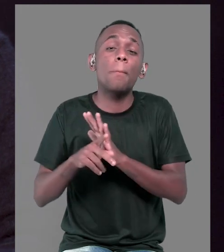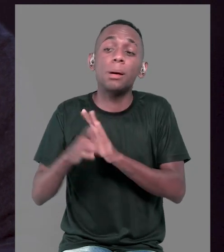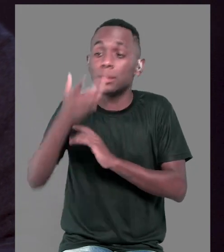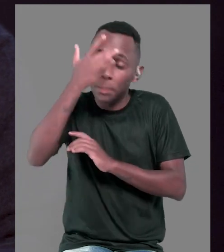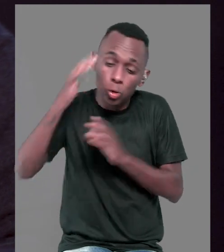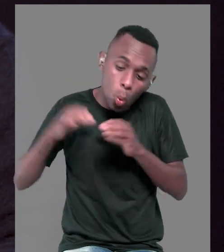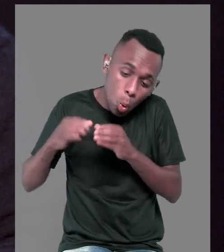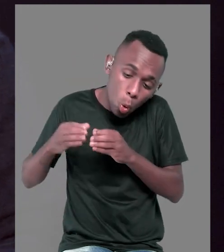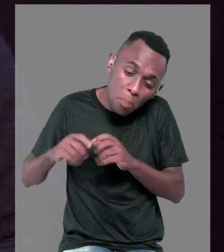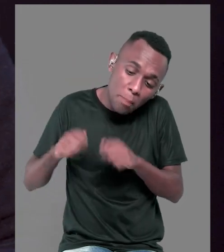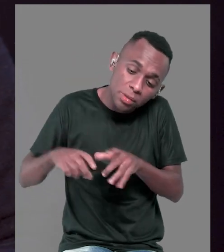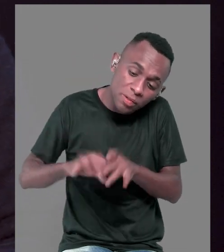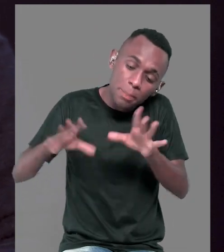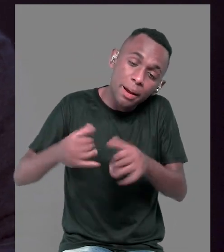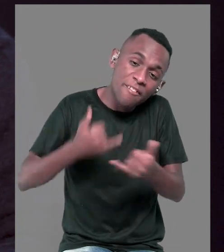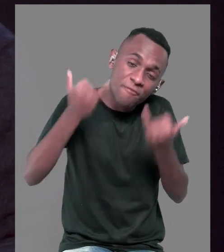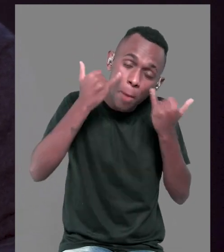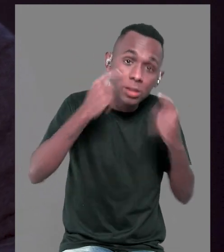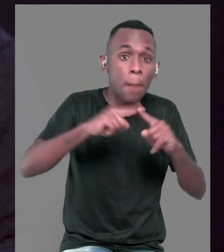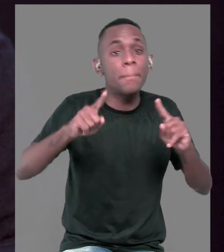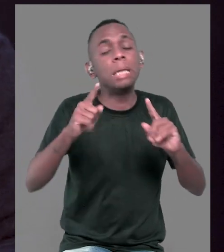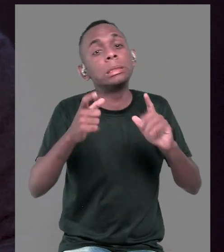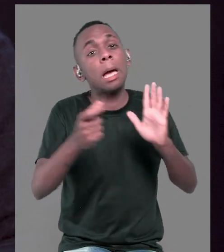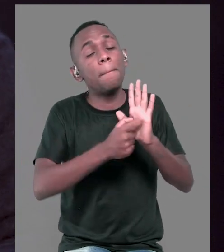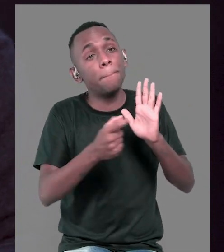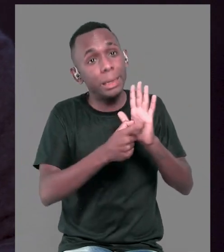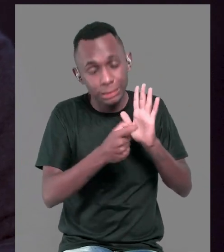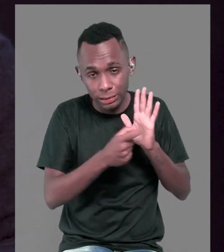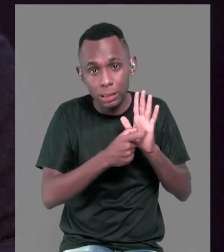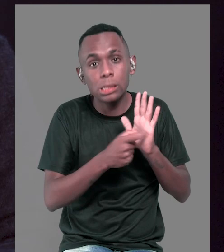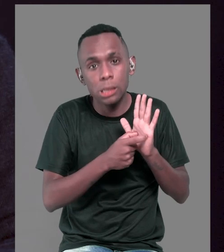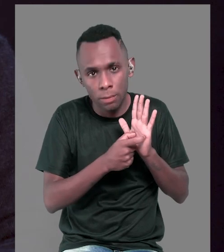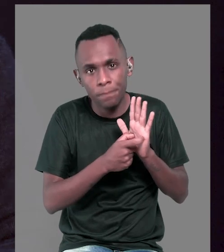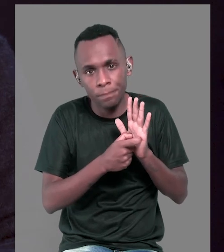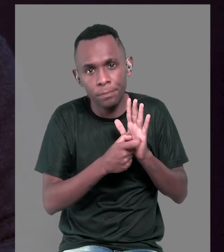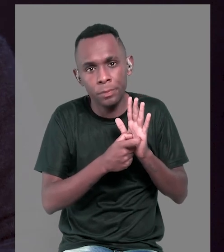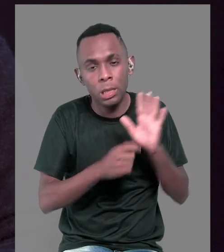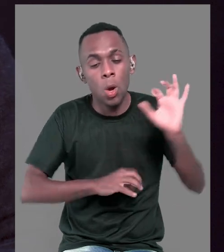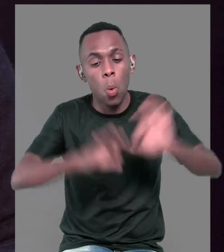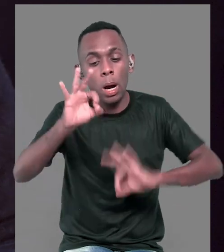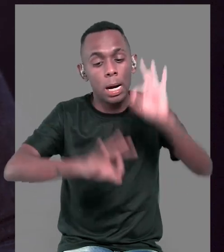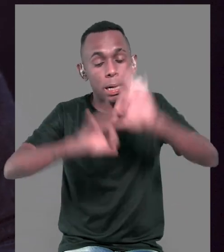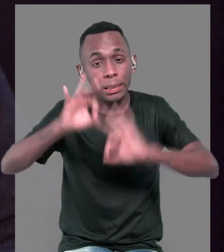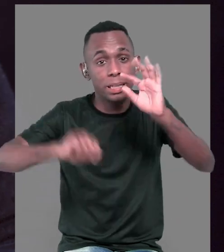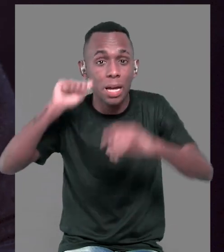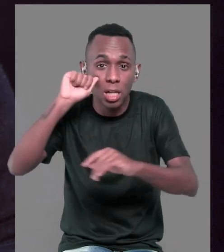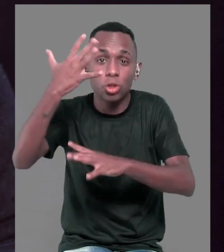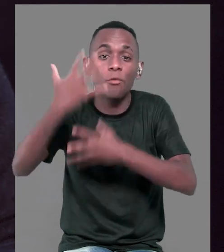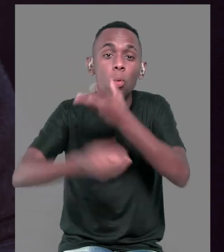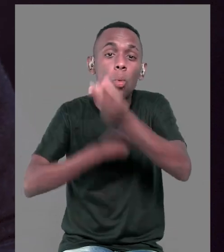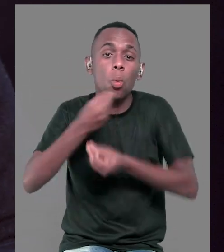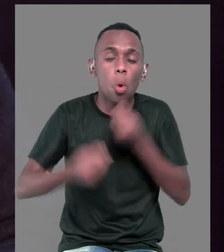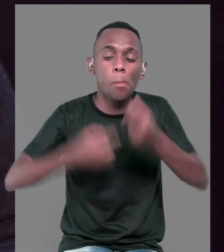a pesquisa em inteligência artificial define como vai ser moderado o debate